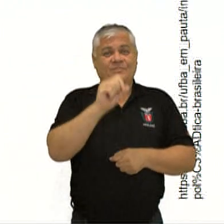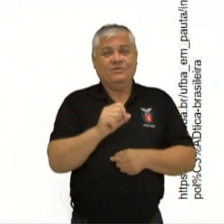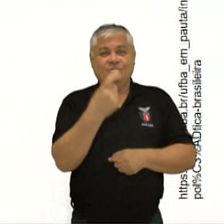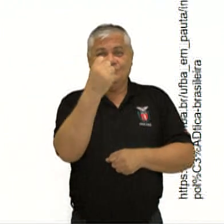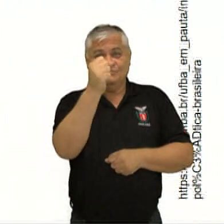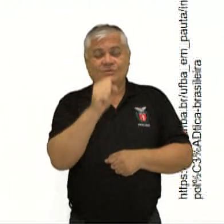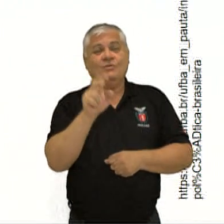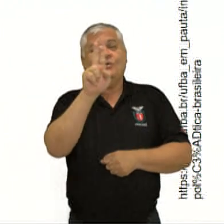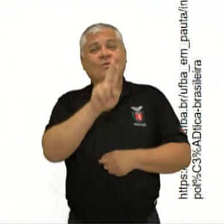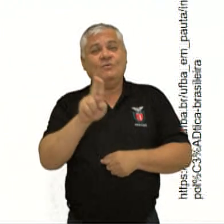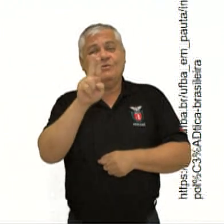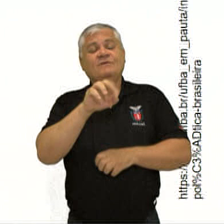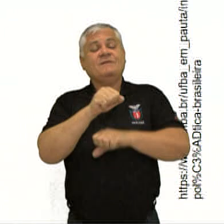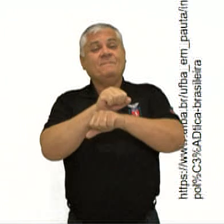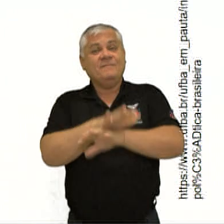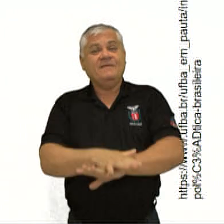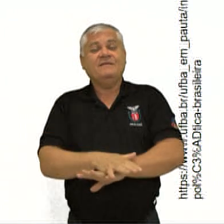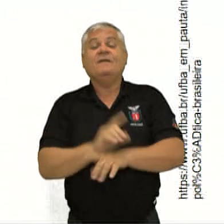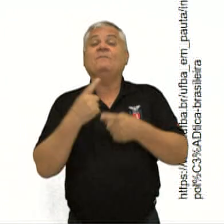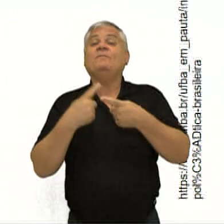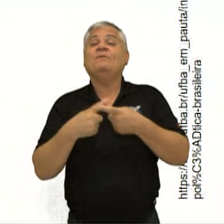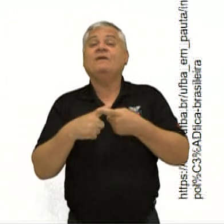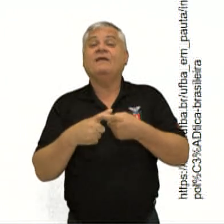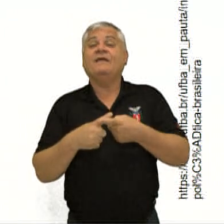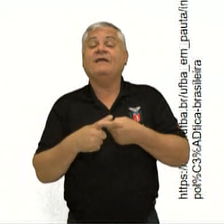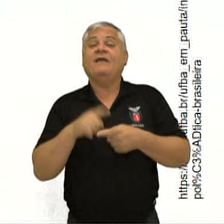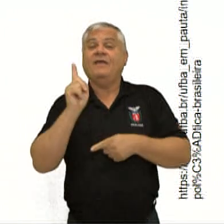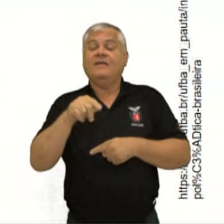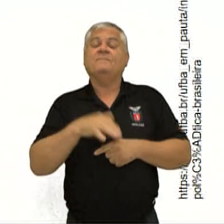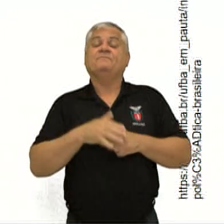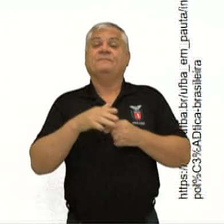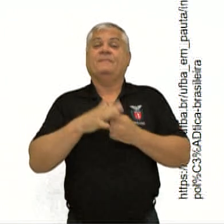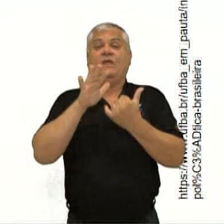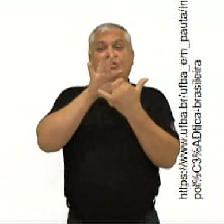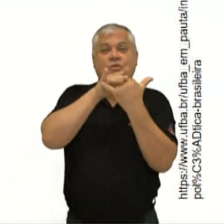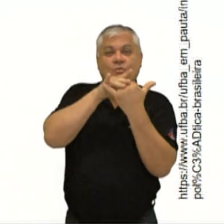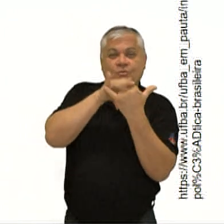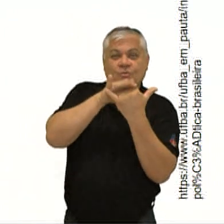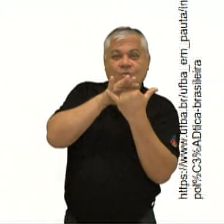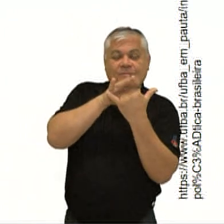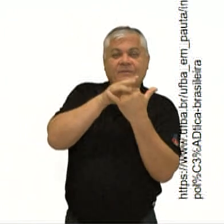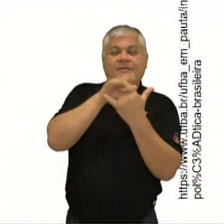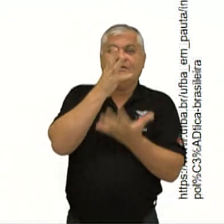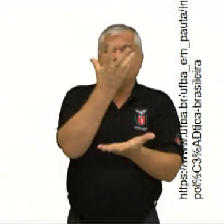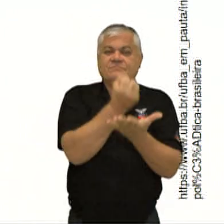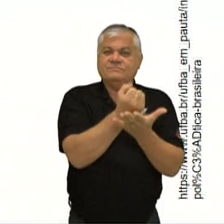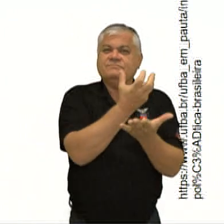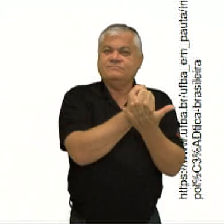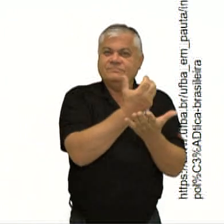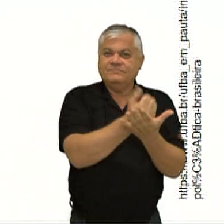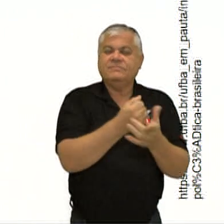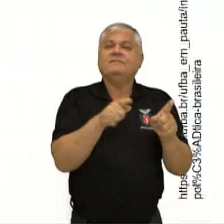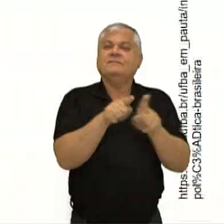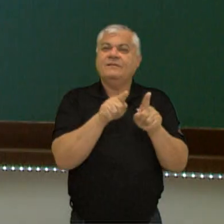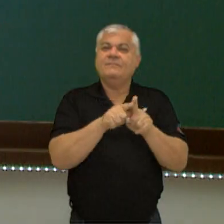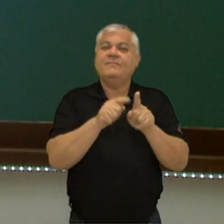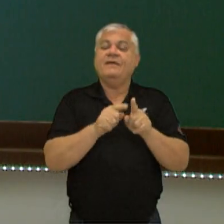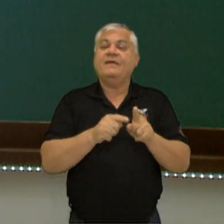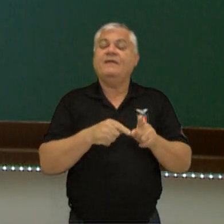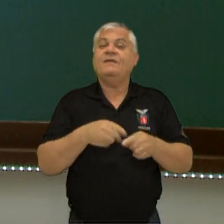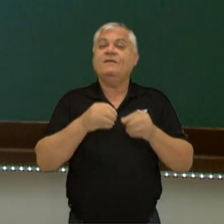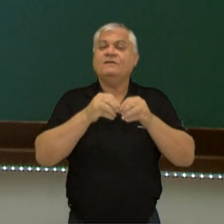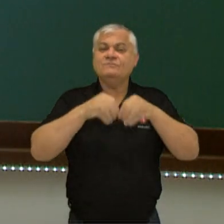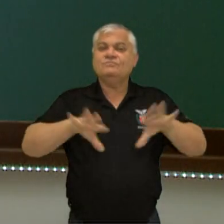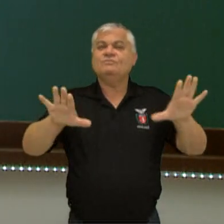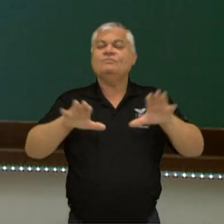as mídias, porque é transmitido pelo YouTube, porque fica registrado e também gera conhecimento